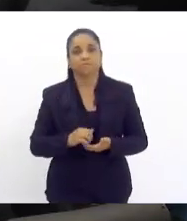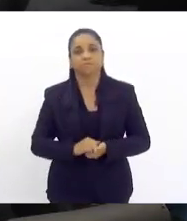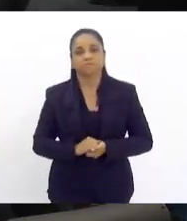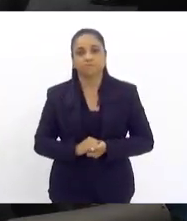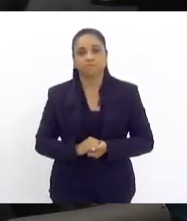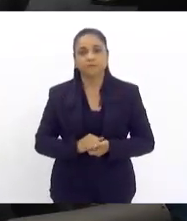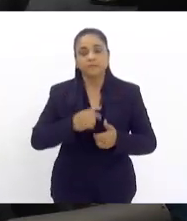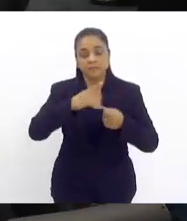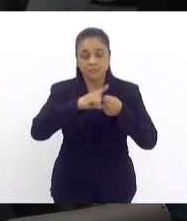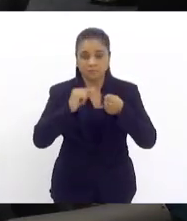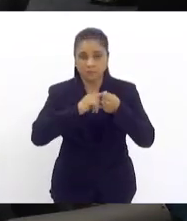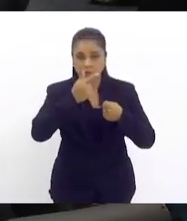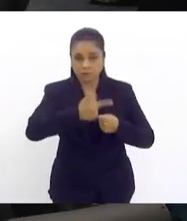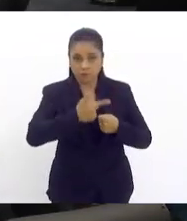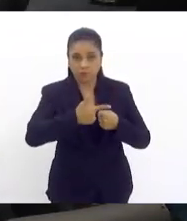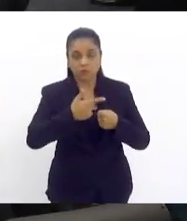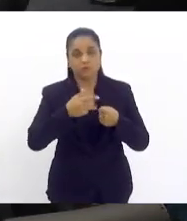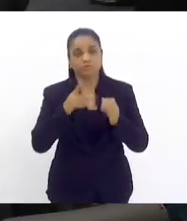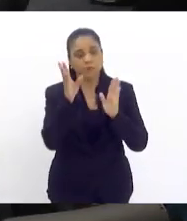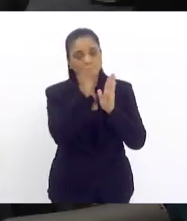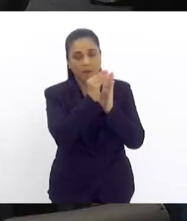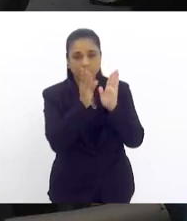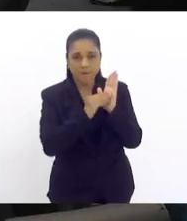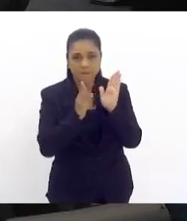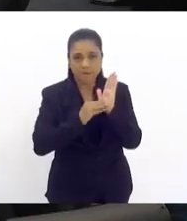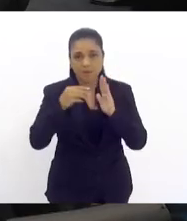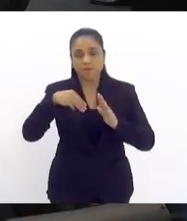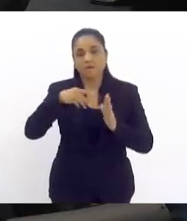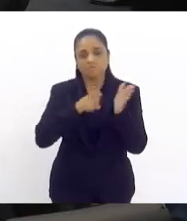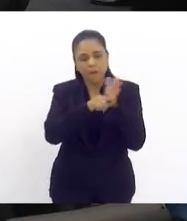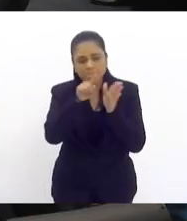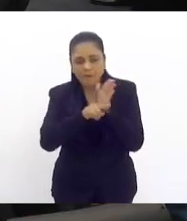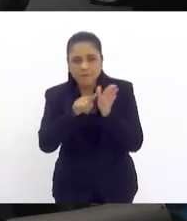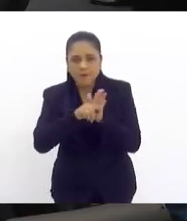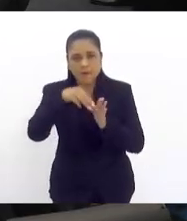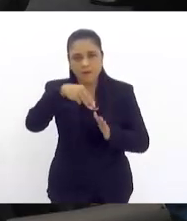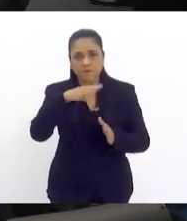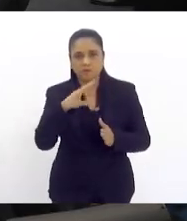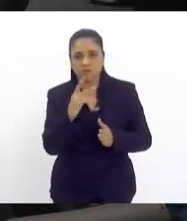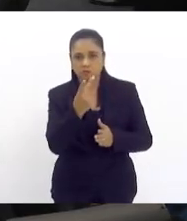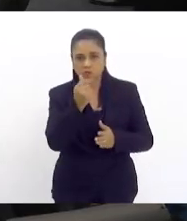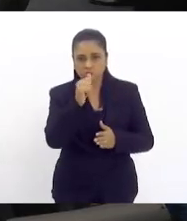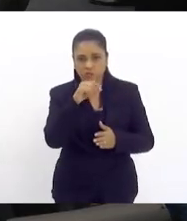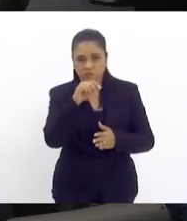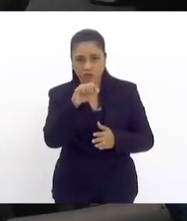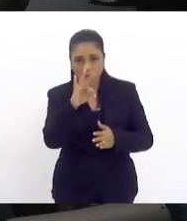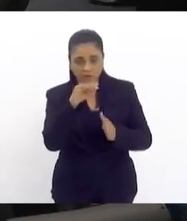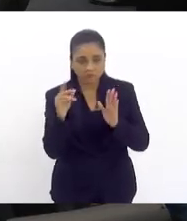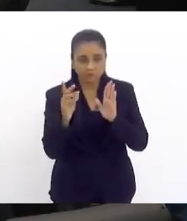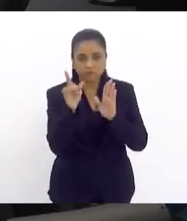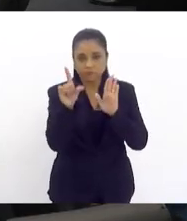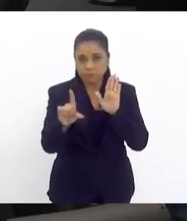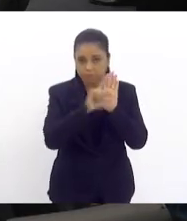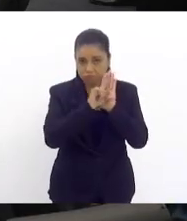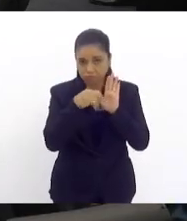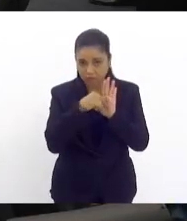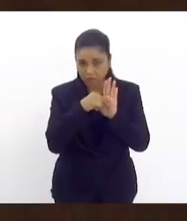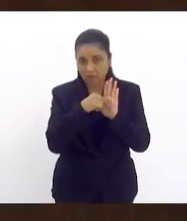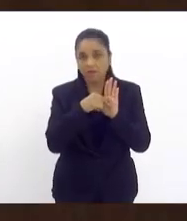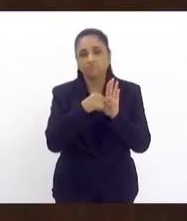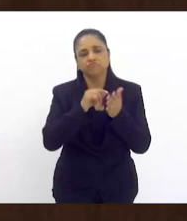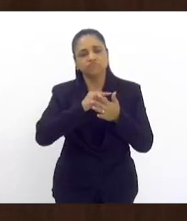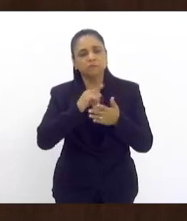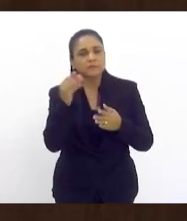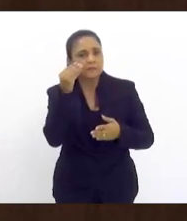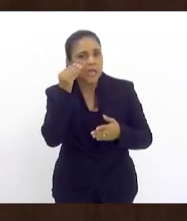Parágrafo 2º. A aplicação do questionário MCHAT prevista nesta lei não exclui a utilização de teste diverso, mais